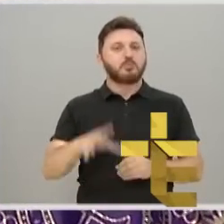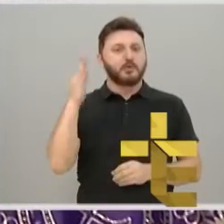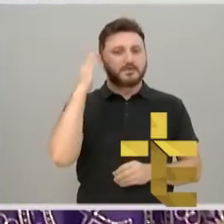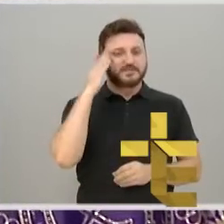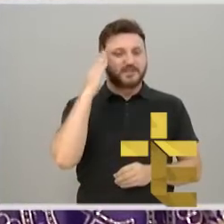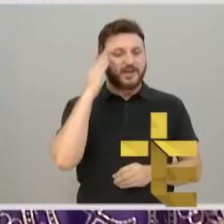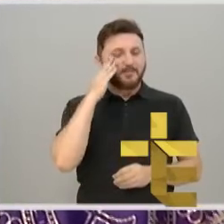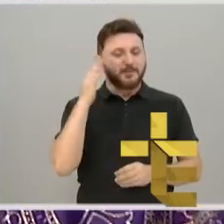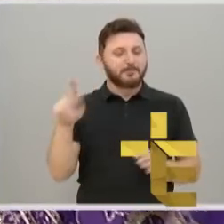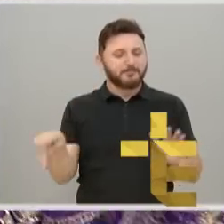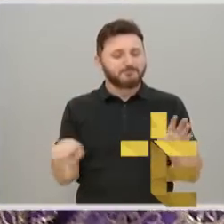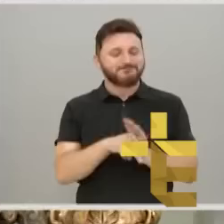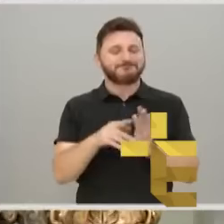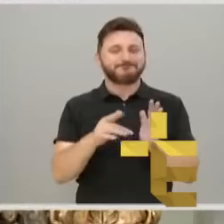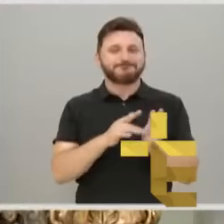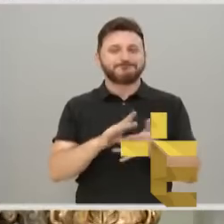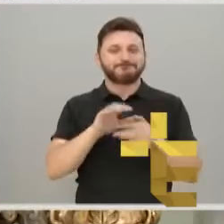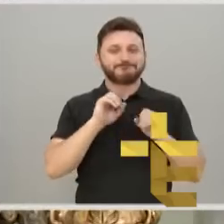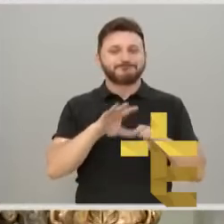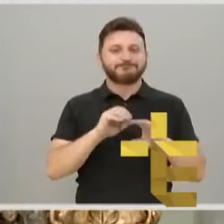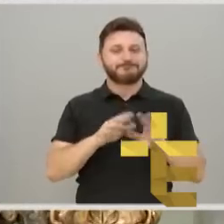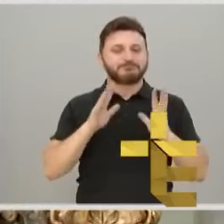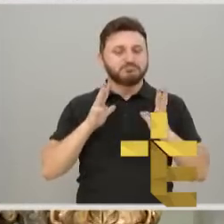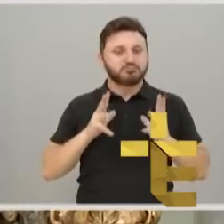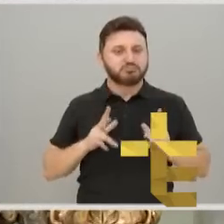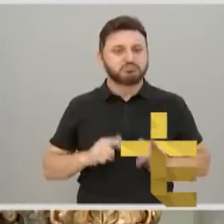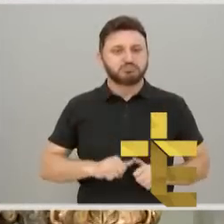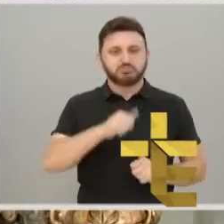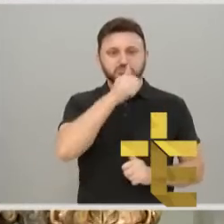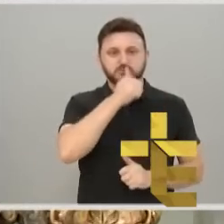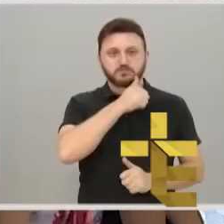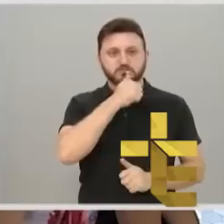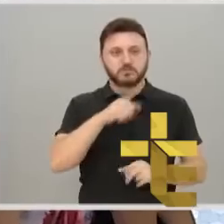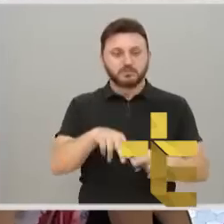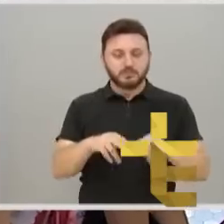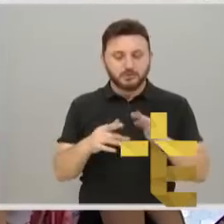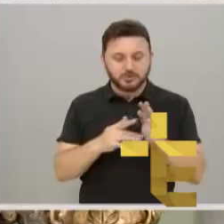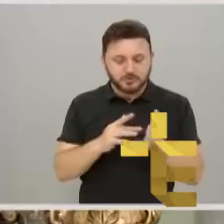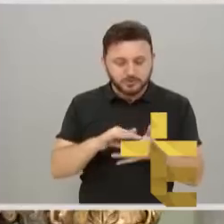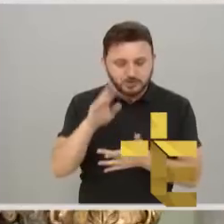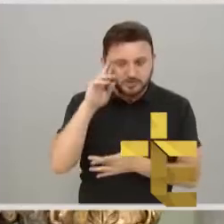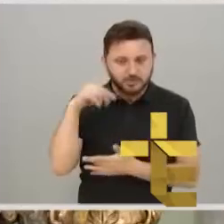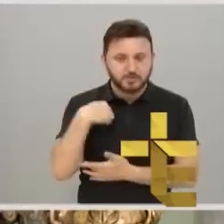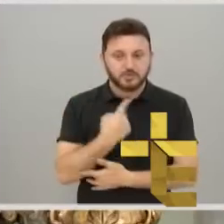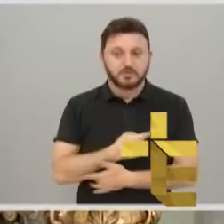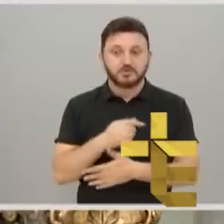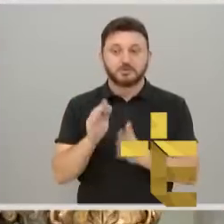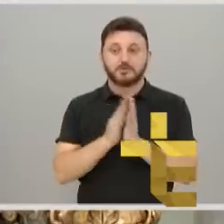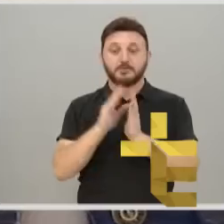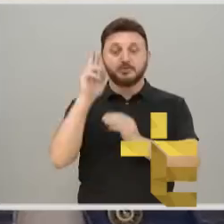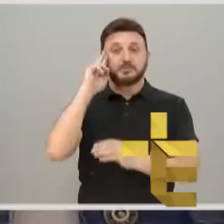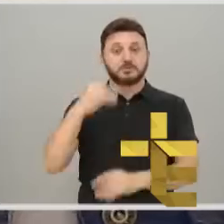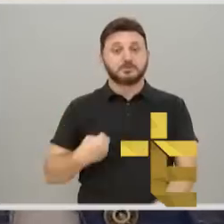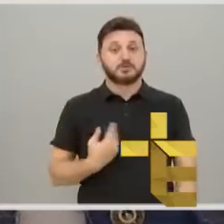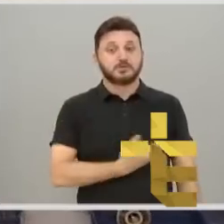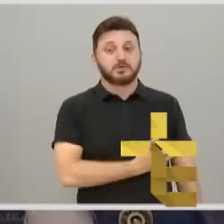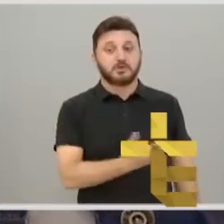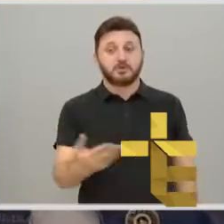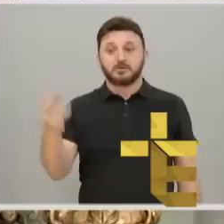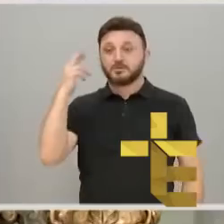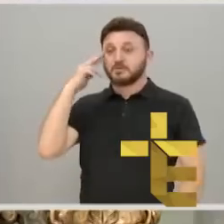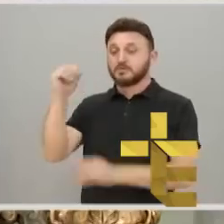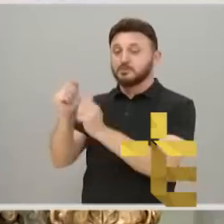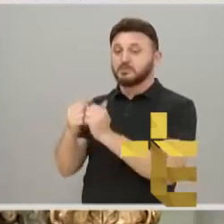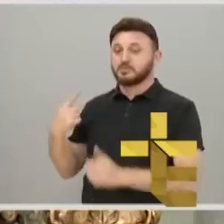sejam purificados por este sacrifício, por Cristo nosso Senhor. Amém. O Senhor esteja convosco. Ele está